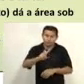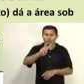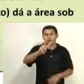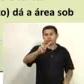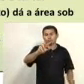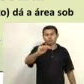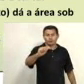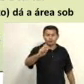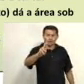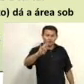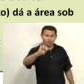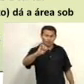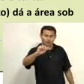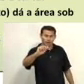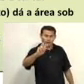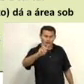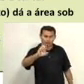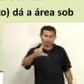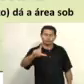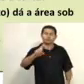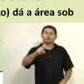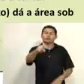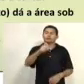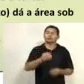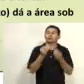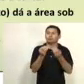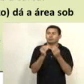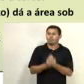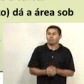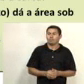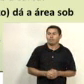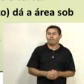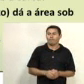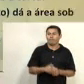variável para colocar, para calcular a média?